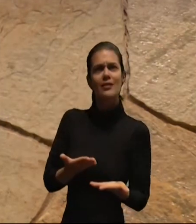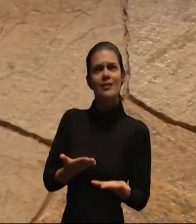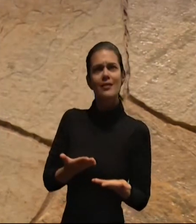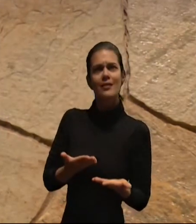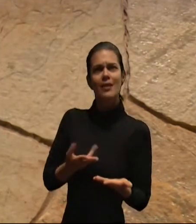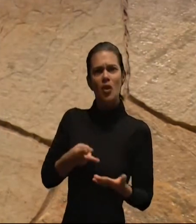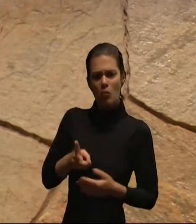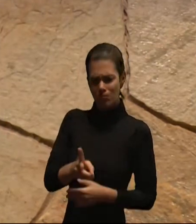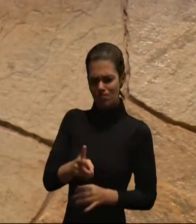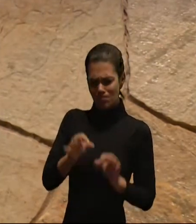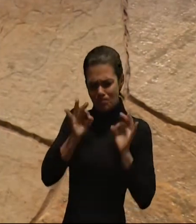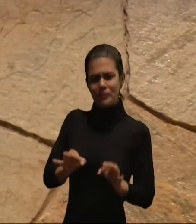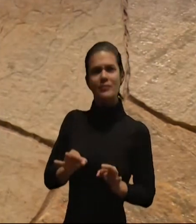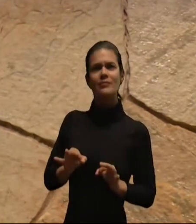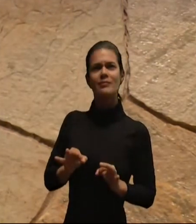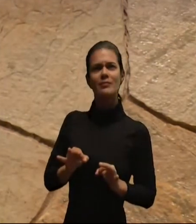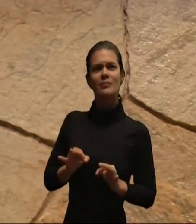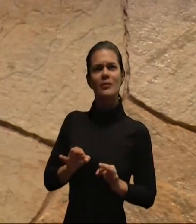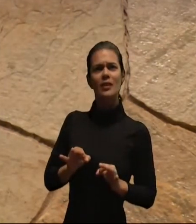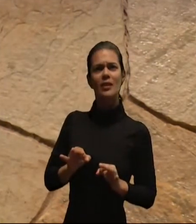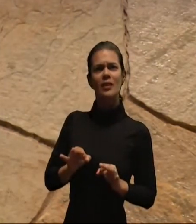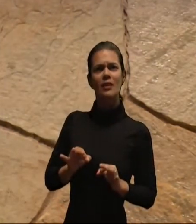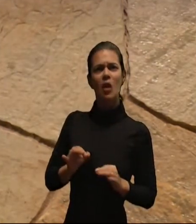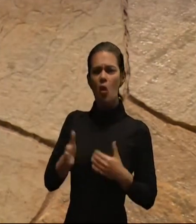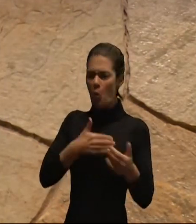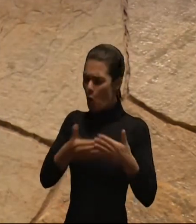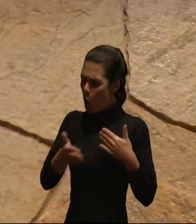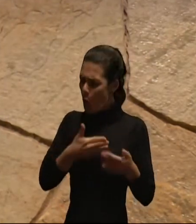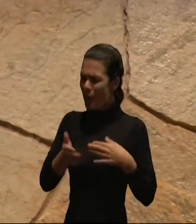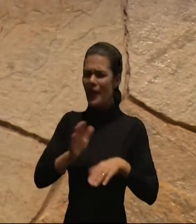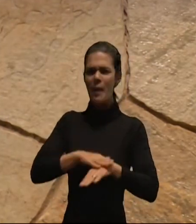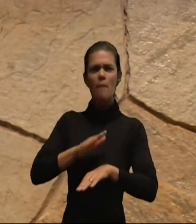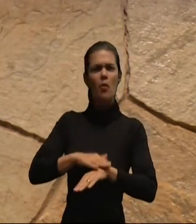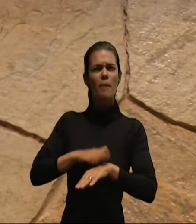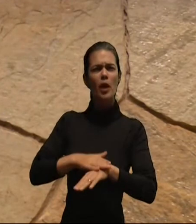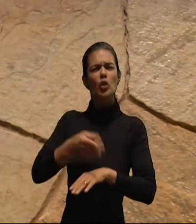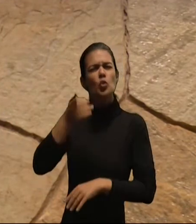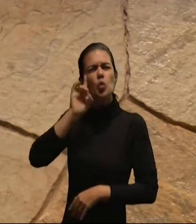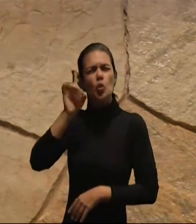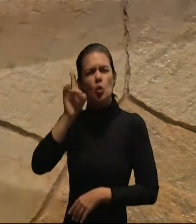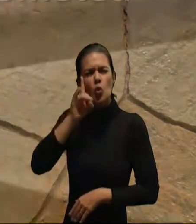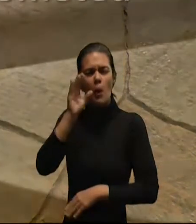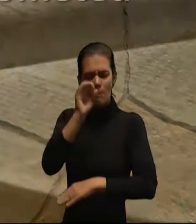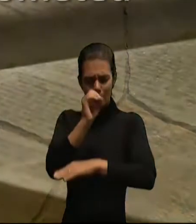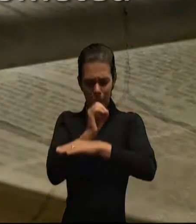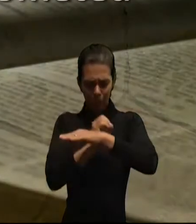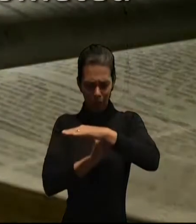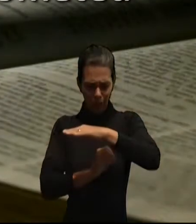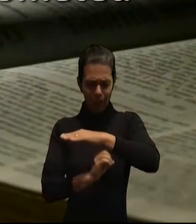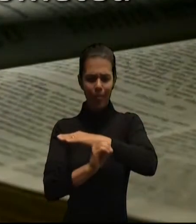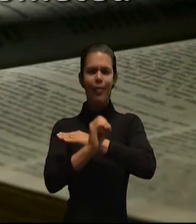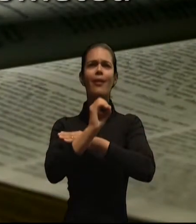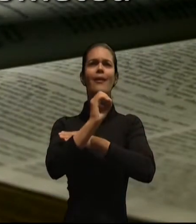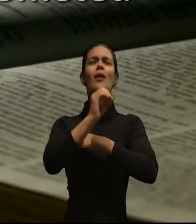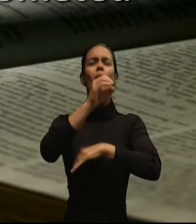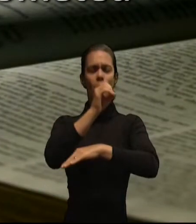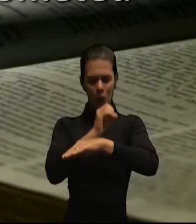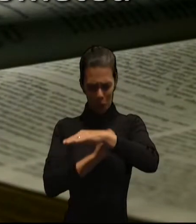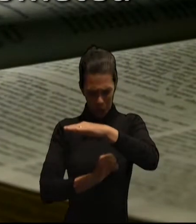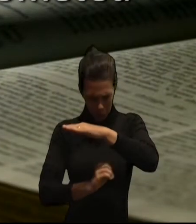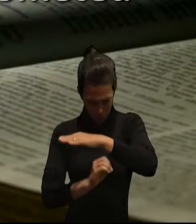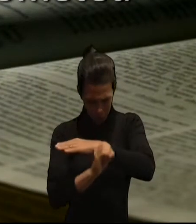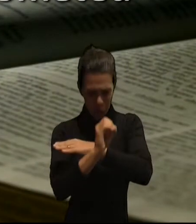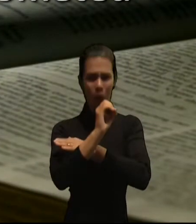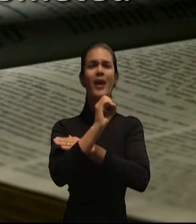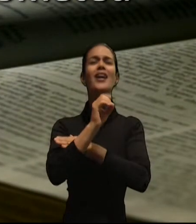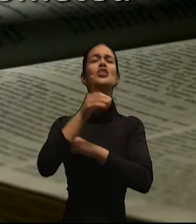manhã, a cada hora que passa, a cada noite que chega, a cada situação que nós estamos vivendo. os compromissos